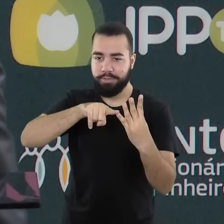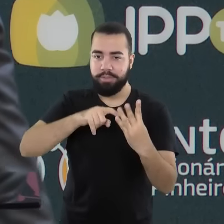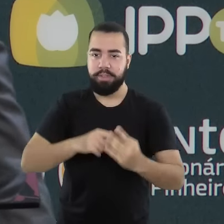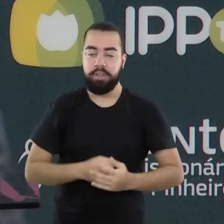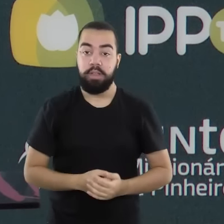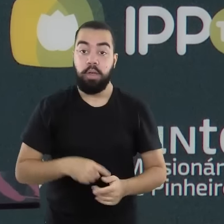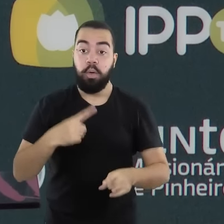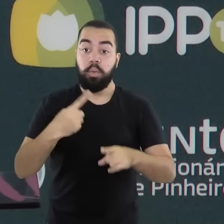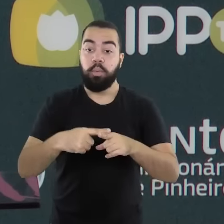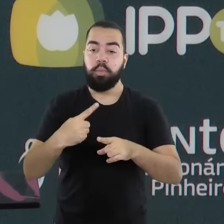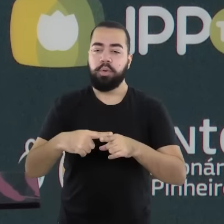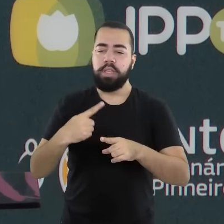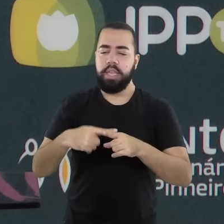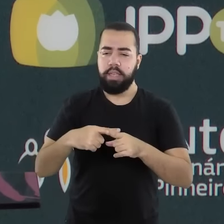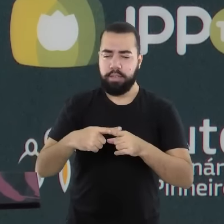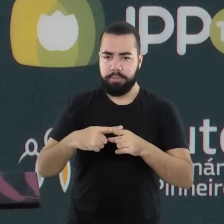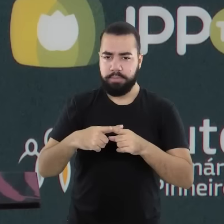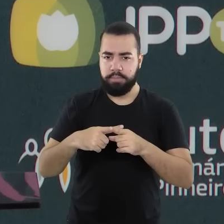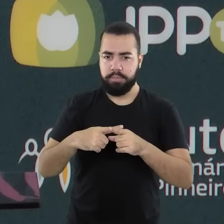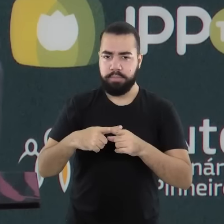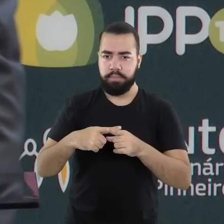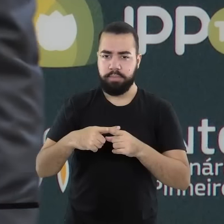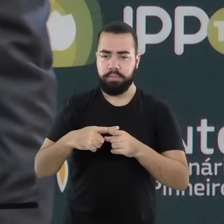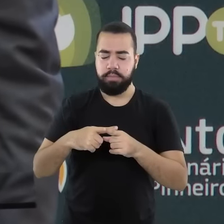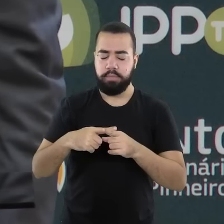Porque ele termina